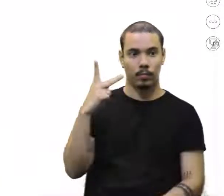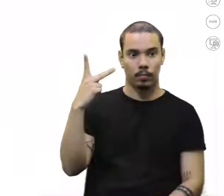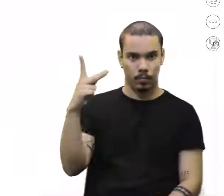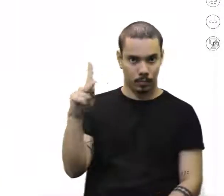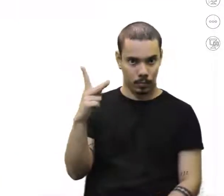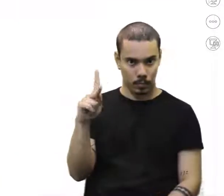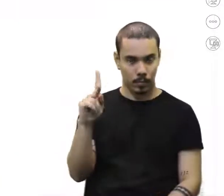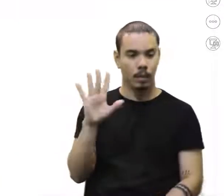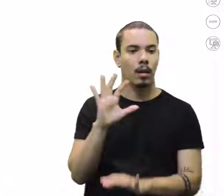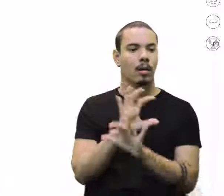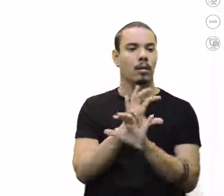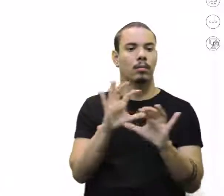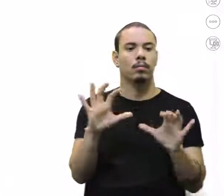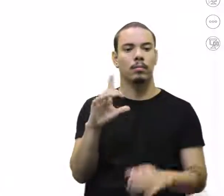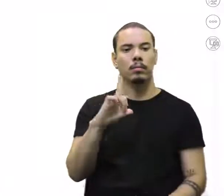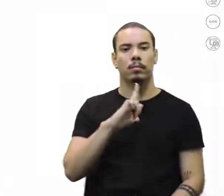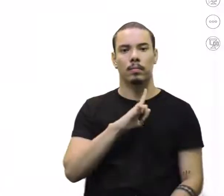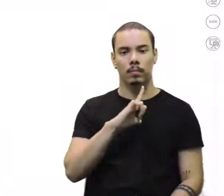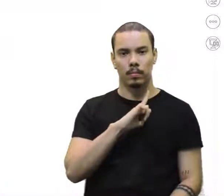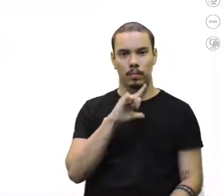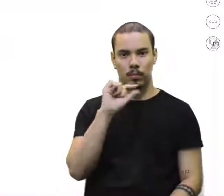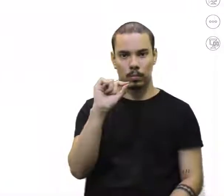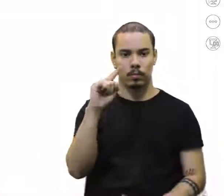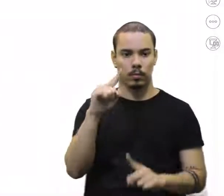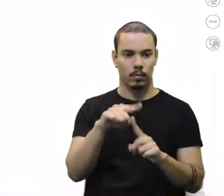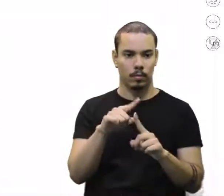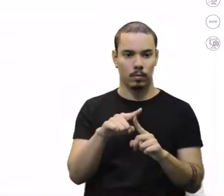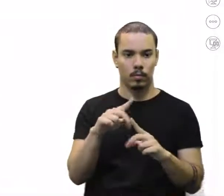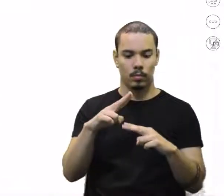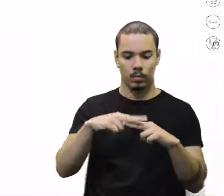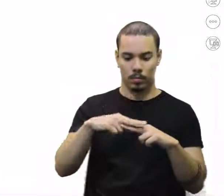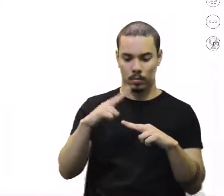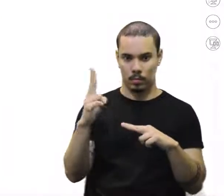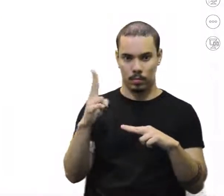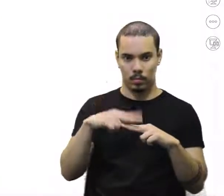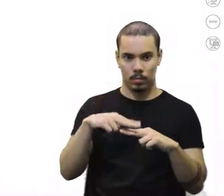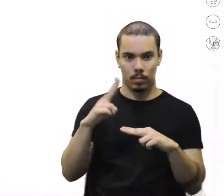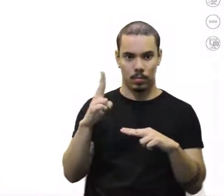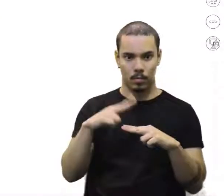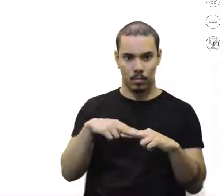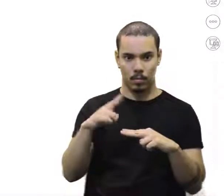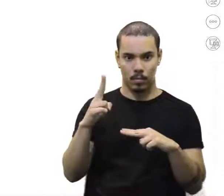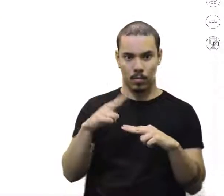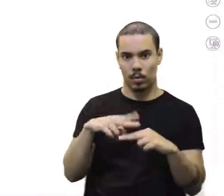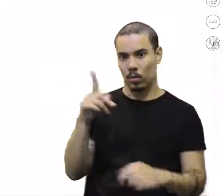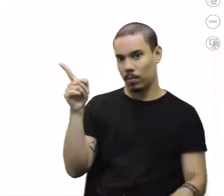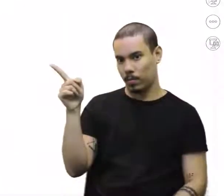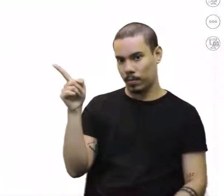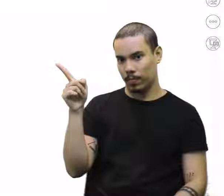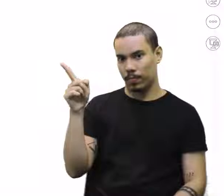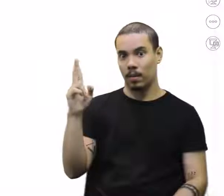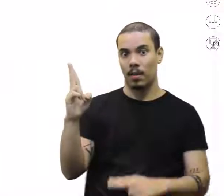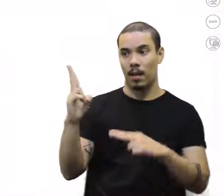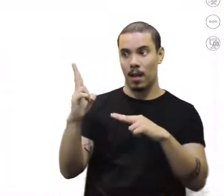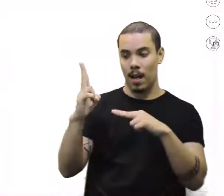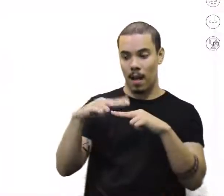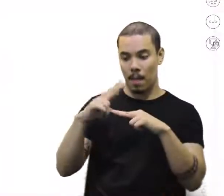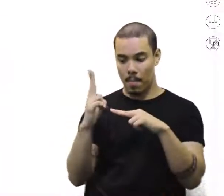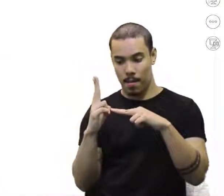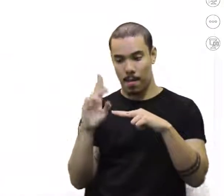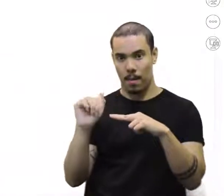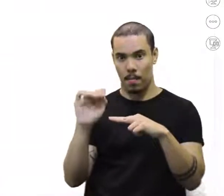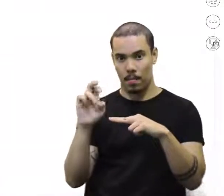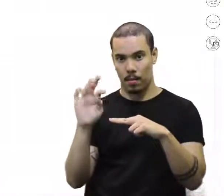nós temos as cadeias do tipo aberta, do tipo fechada, e